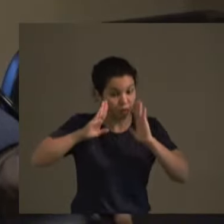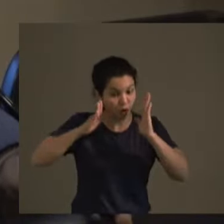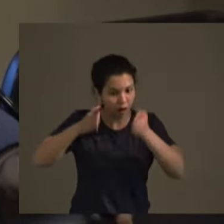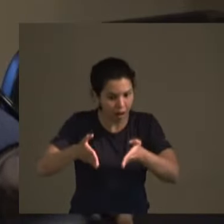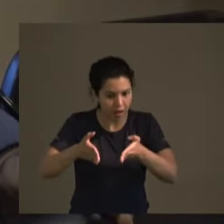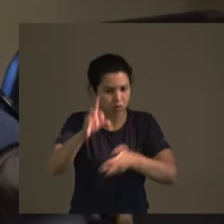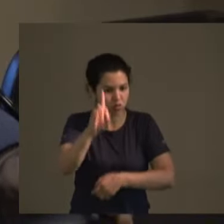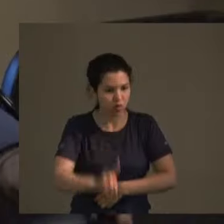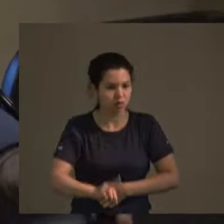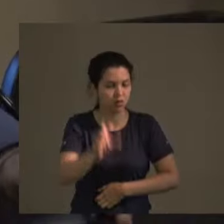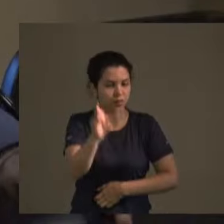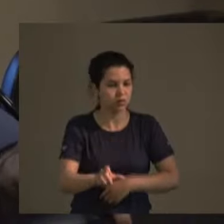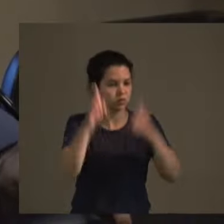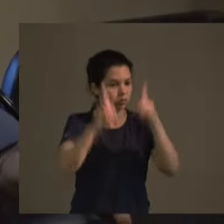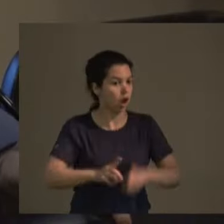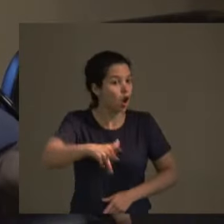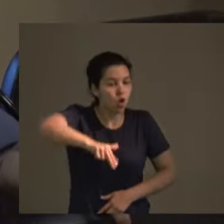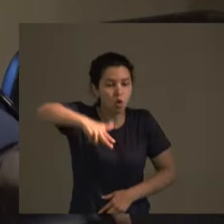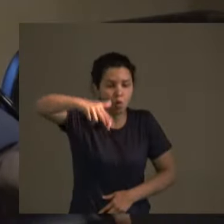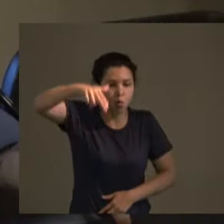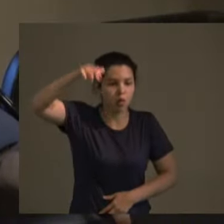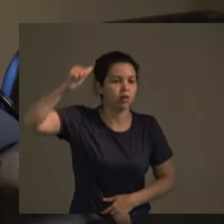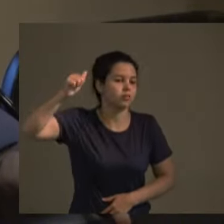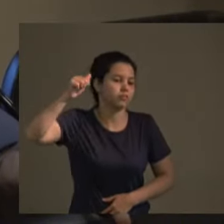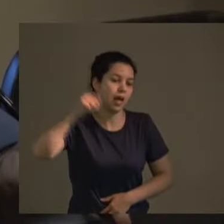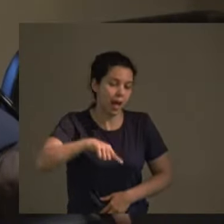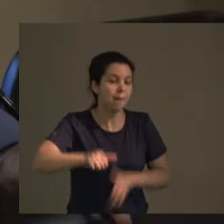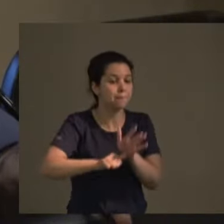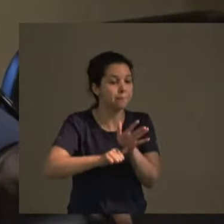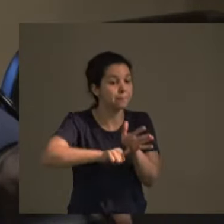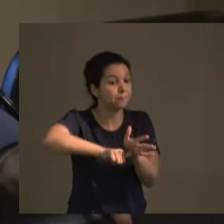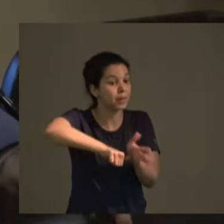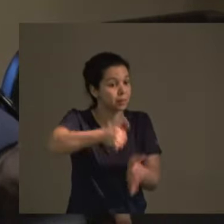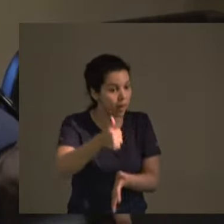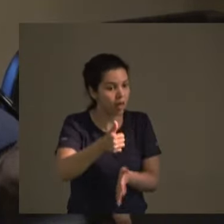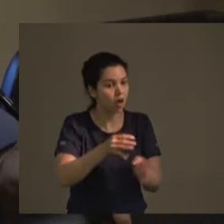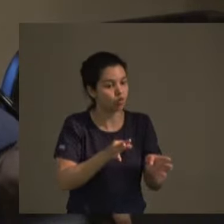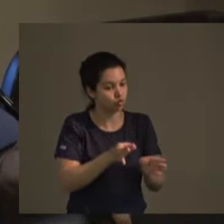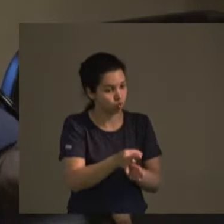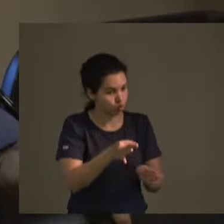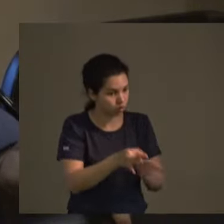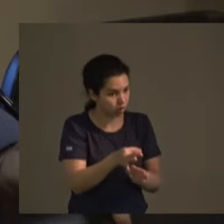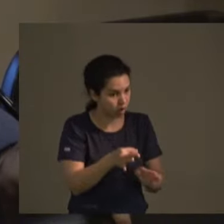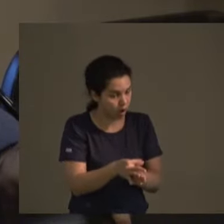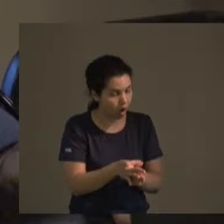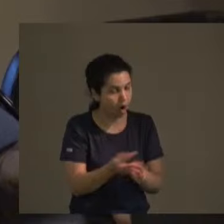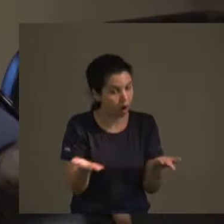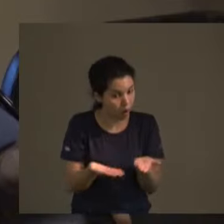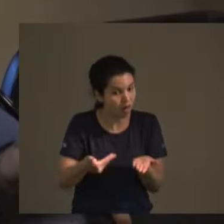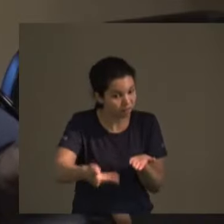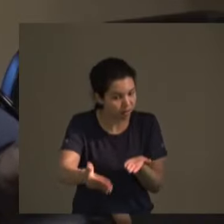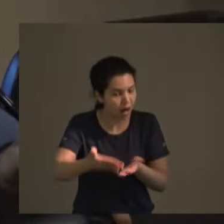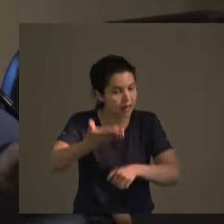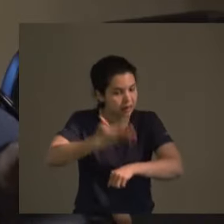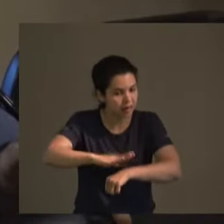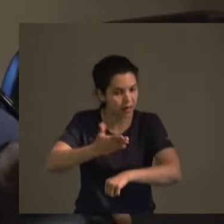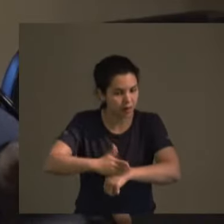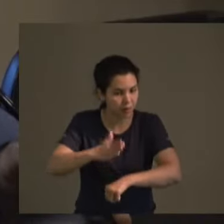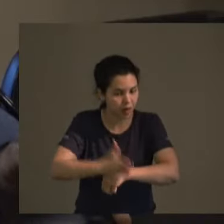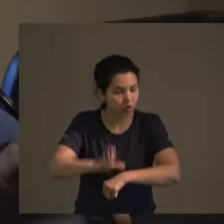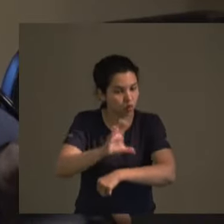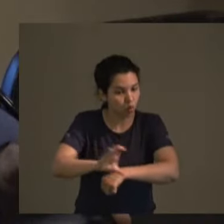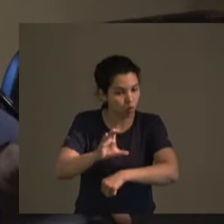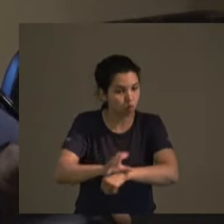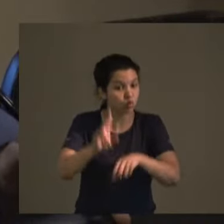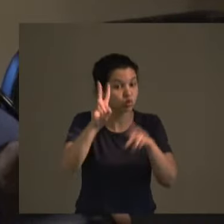Nunca! É a primeira vez que conselheiro tutelar vai receber capacitação sobre o direito da